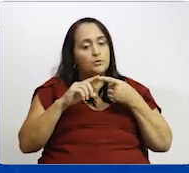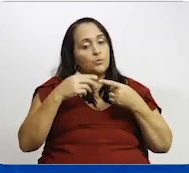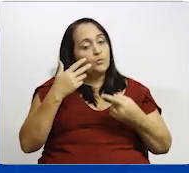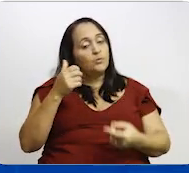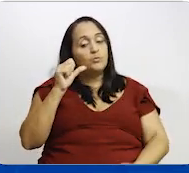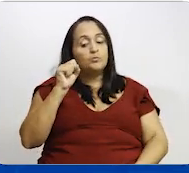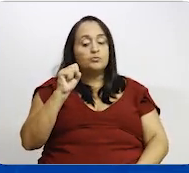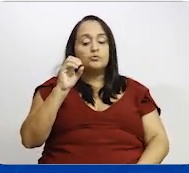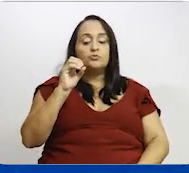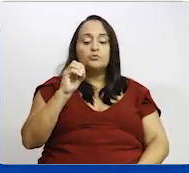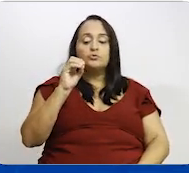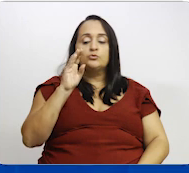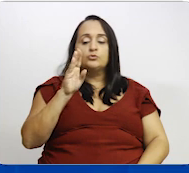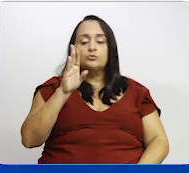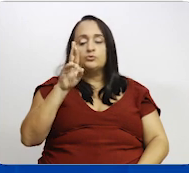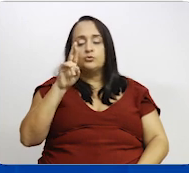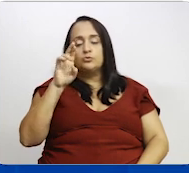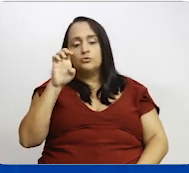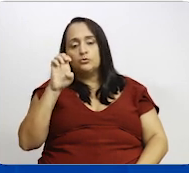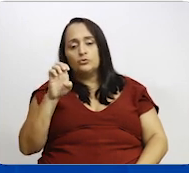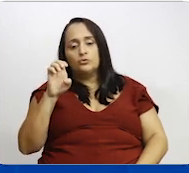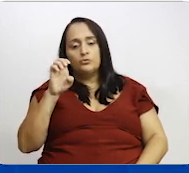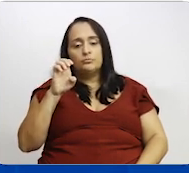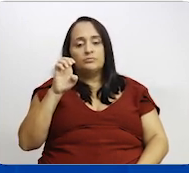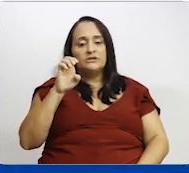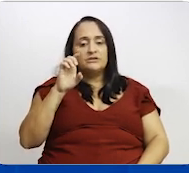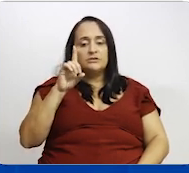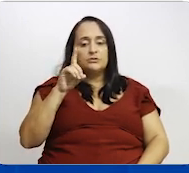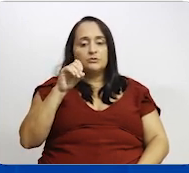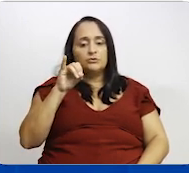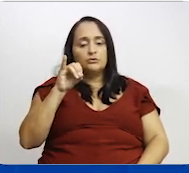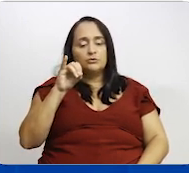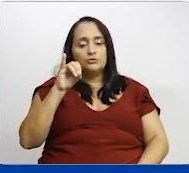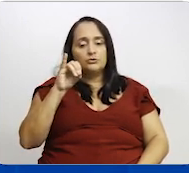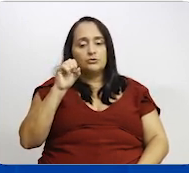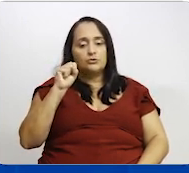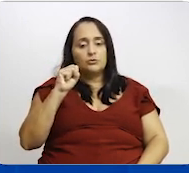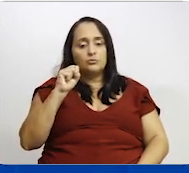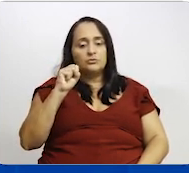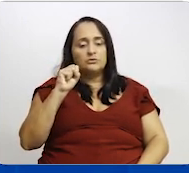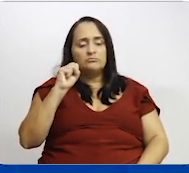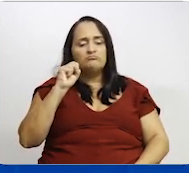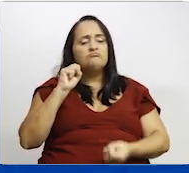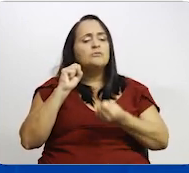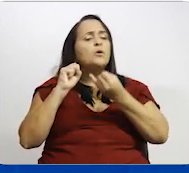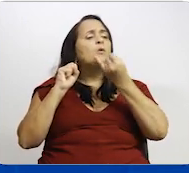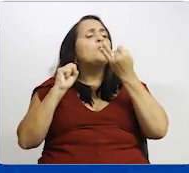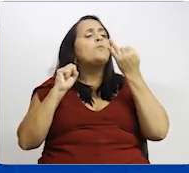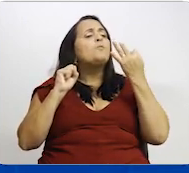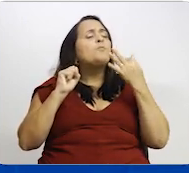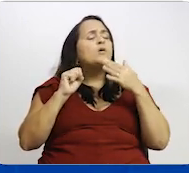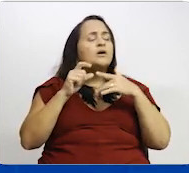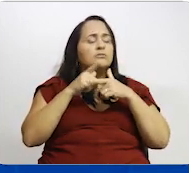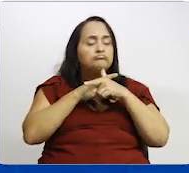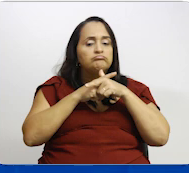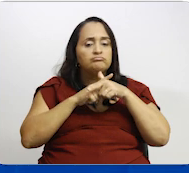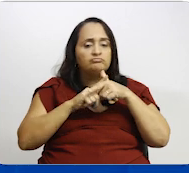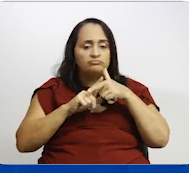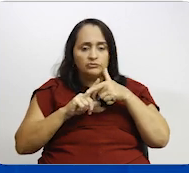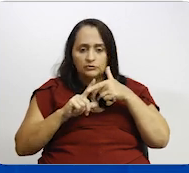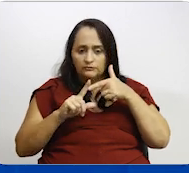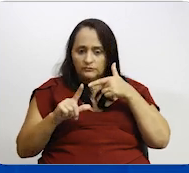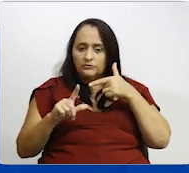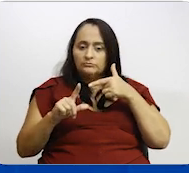gente costuma falar, onde o 3 são quantas partes foram usadas e o 2 quantas partes foi